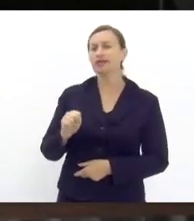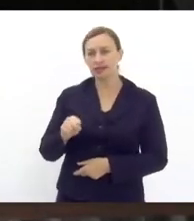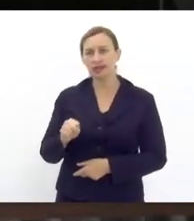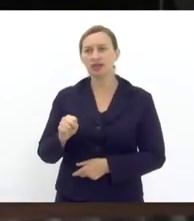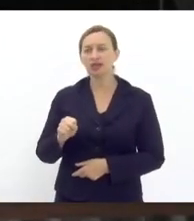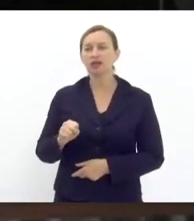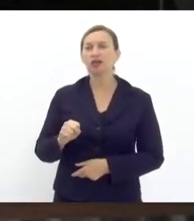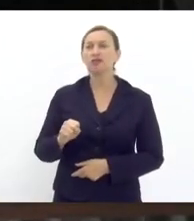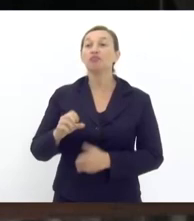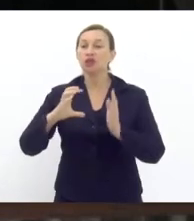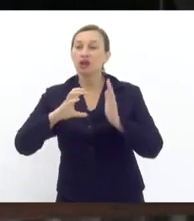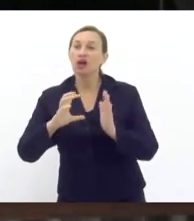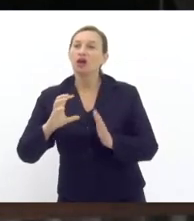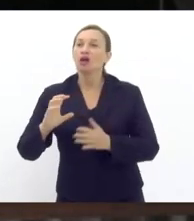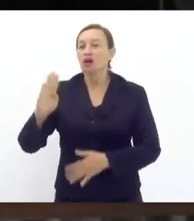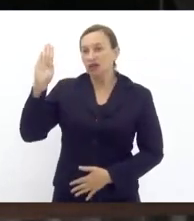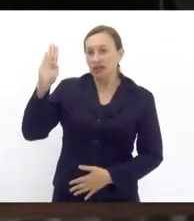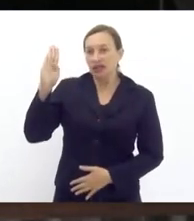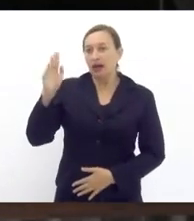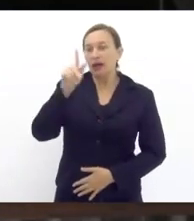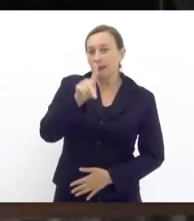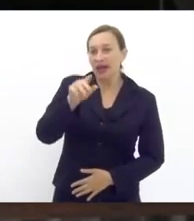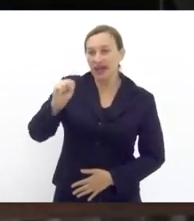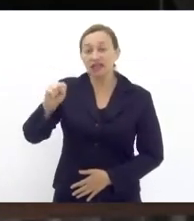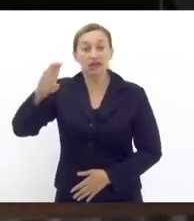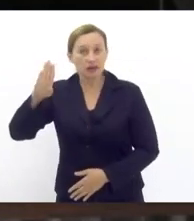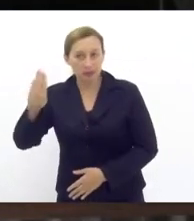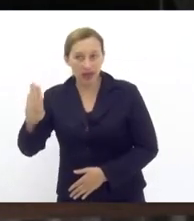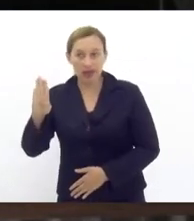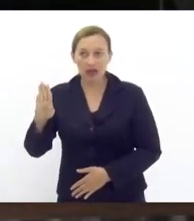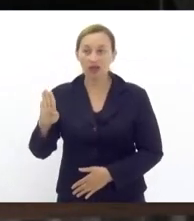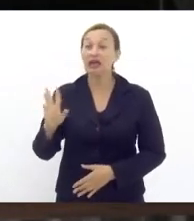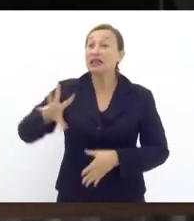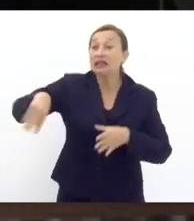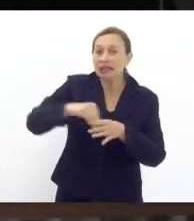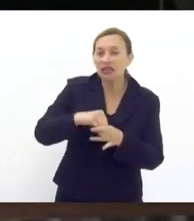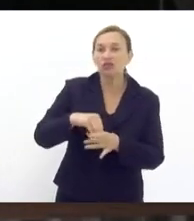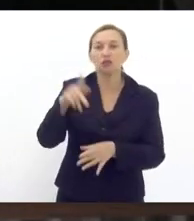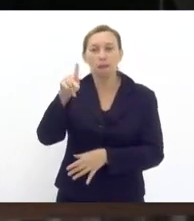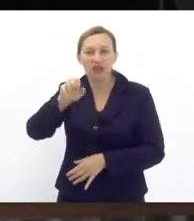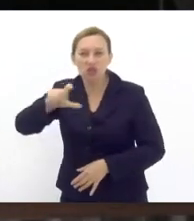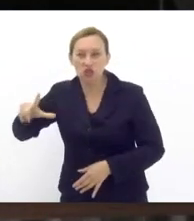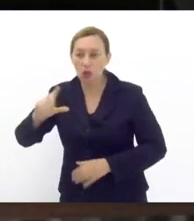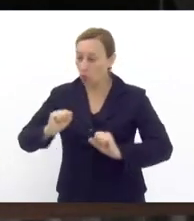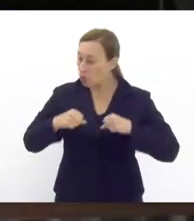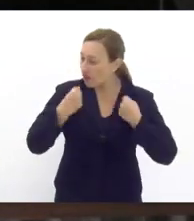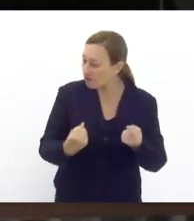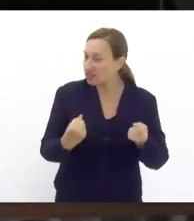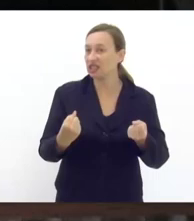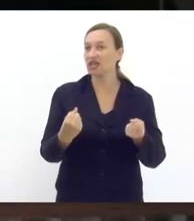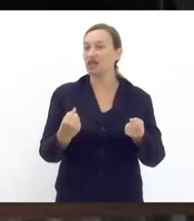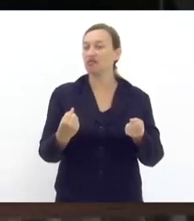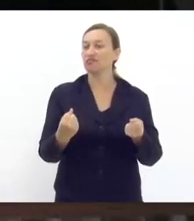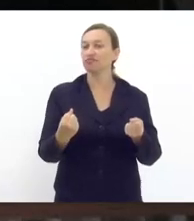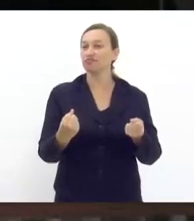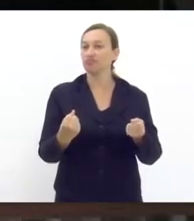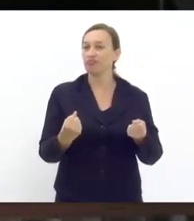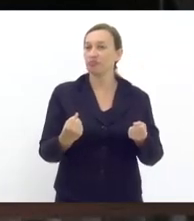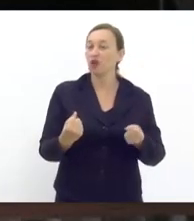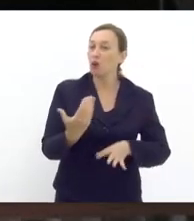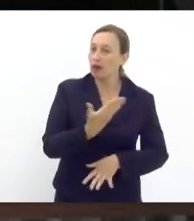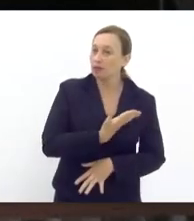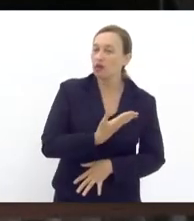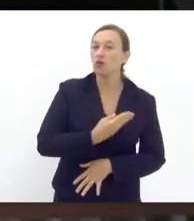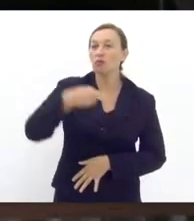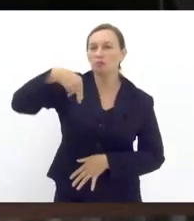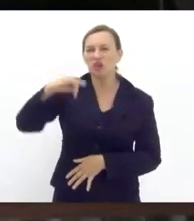PSB, já está no segundo partido após sair do PSOL. Dentro do PSOL, defendi uma candidatura do companheiro Milton Temer